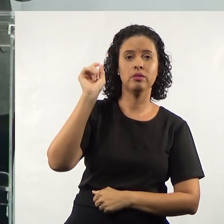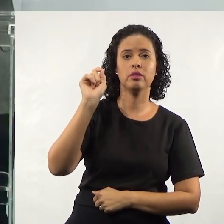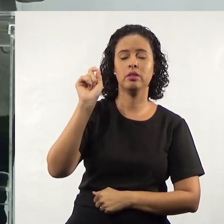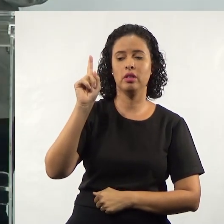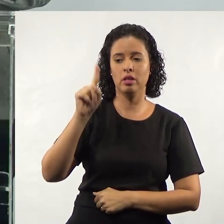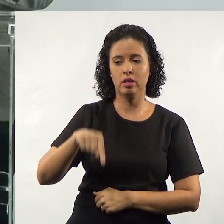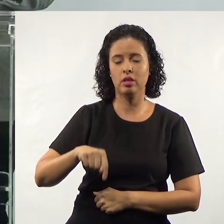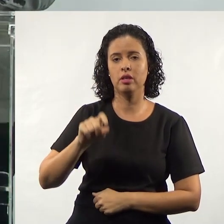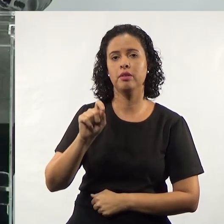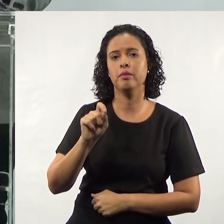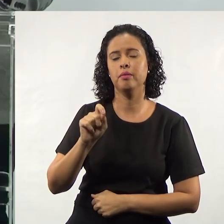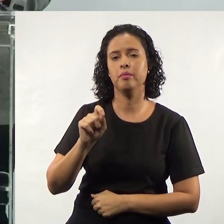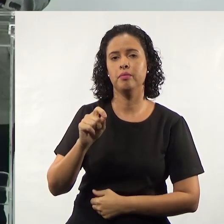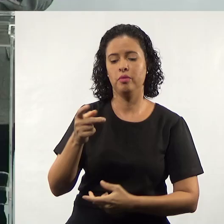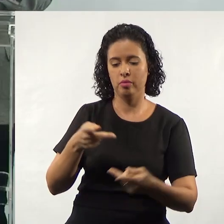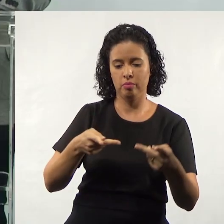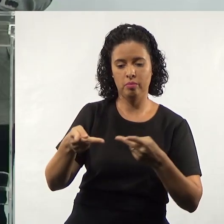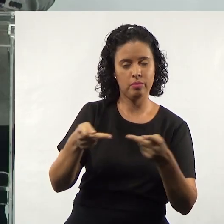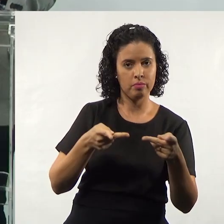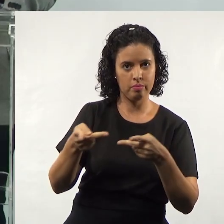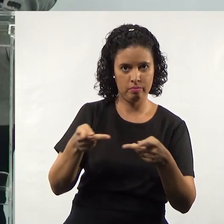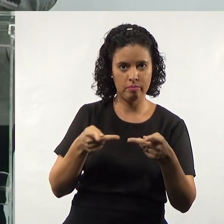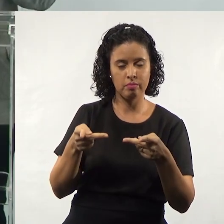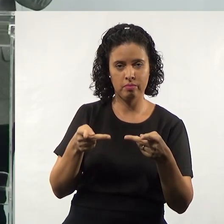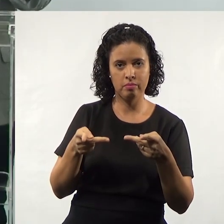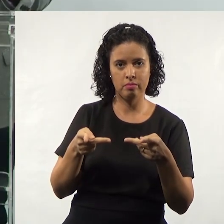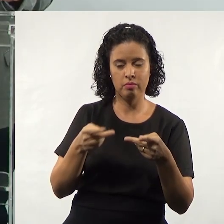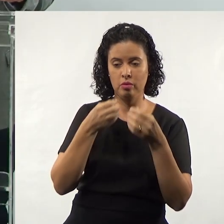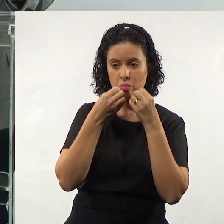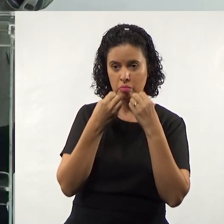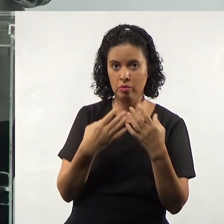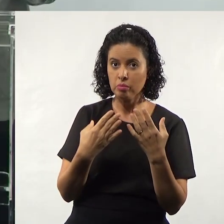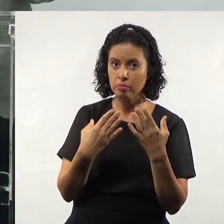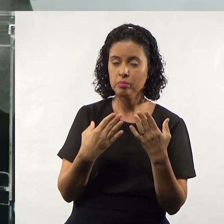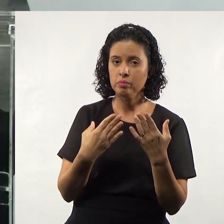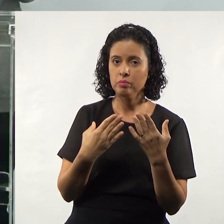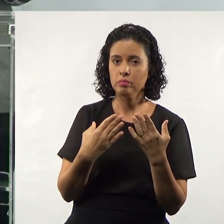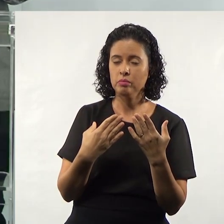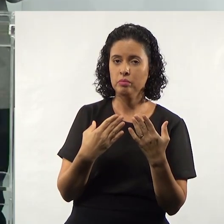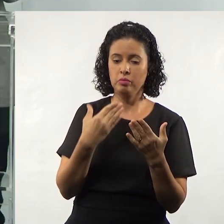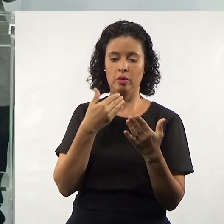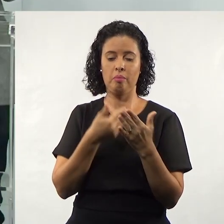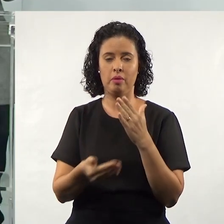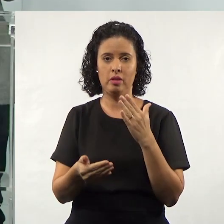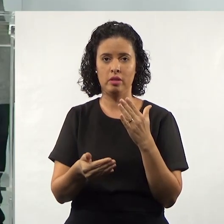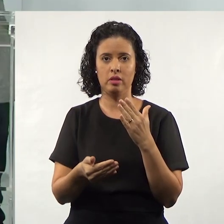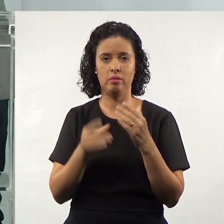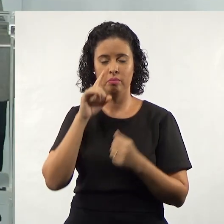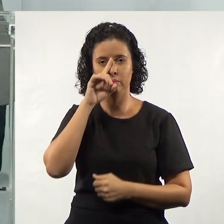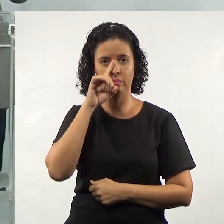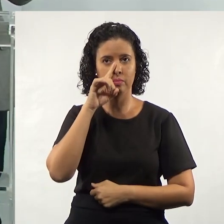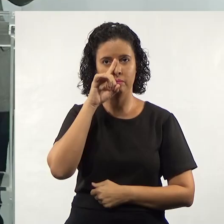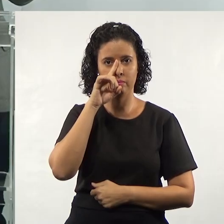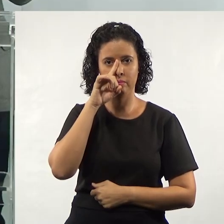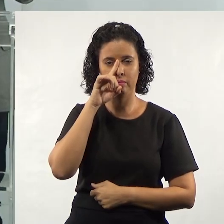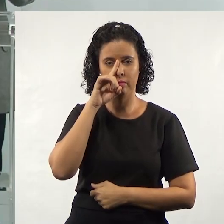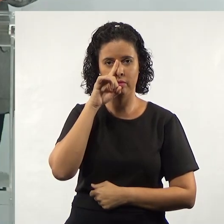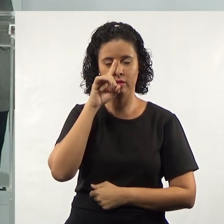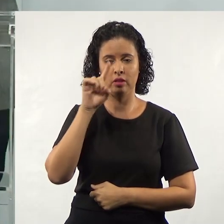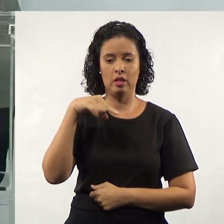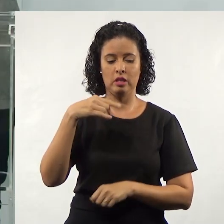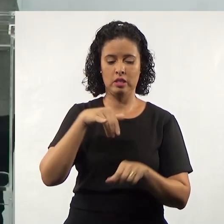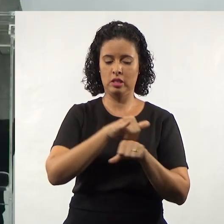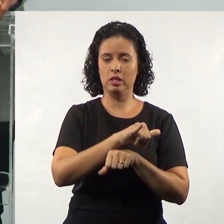é um projeto promissor e que não vai correr o risco muito grande, de repente, do famoso